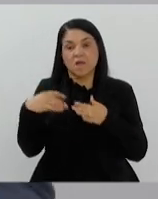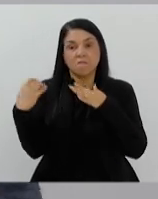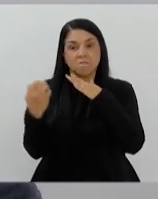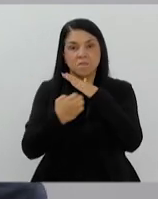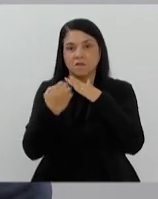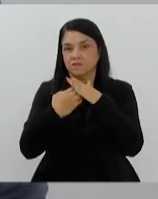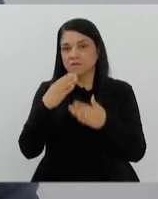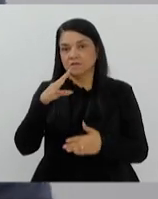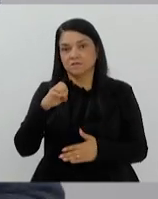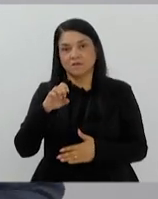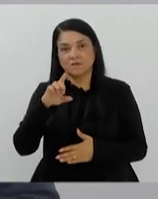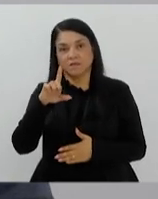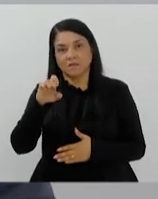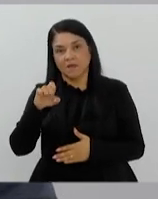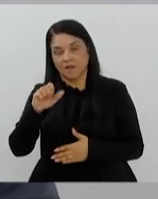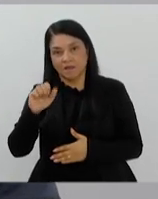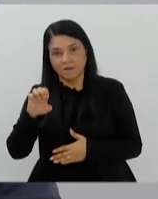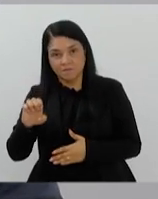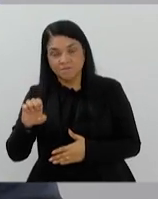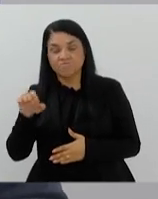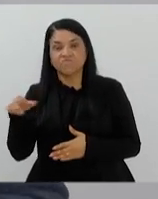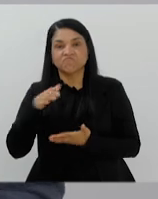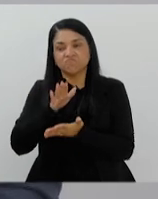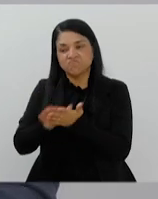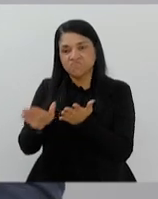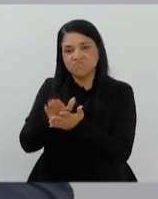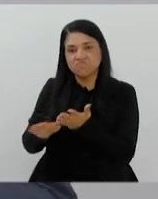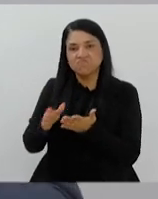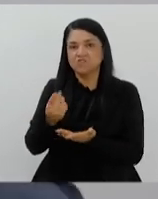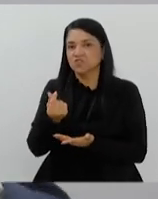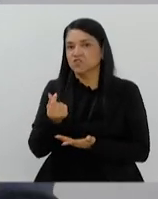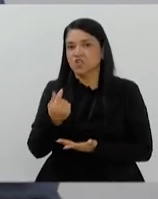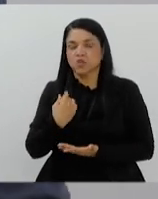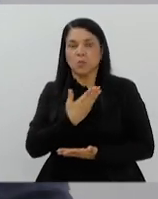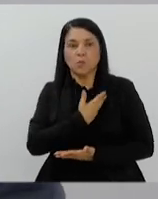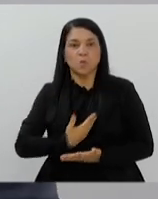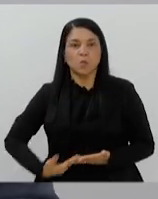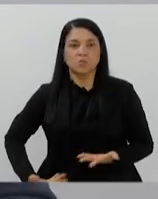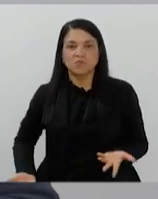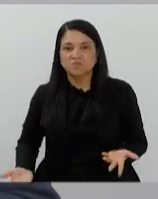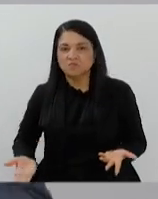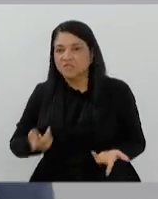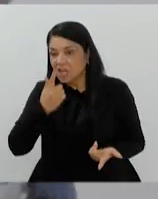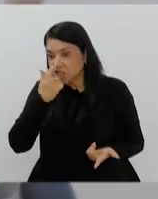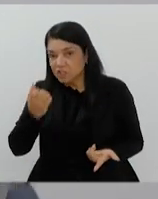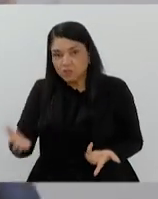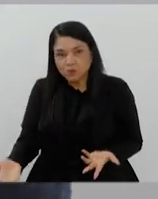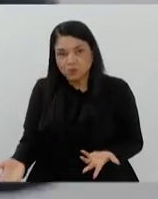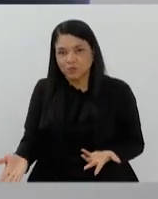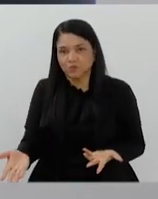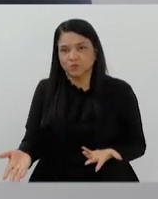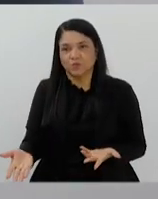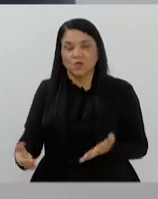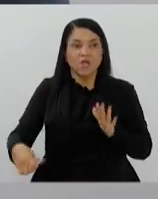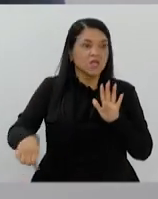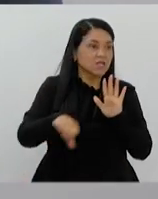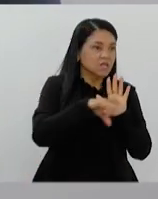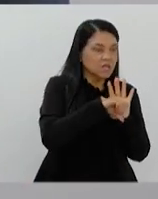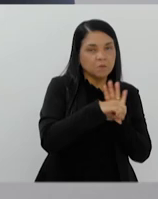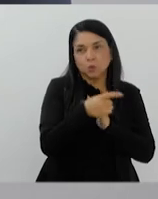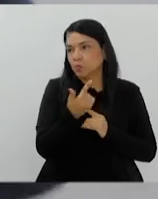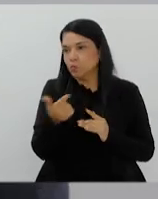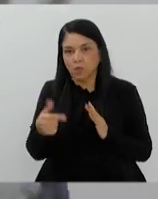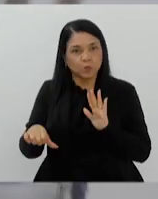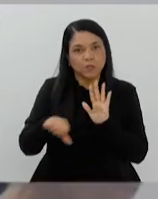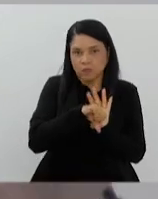com dinheiro público sendo jogado fora tendo uma fé tendo crime não tendo crime como bem disse o deputado Fred esse vai ser um